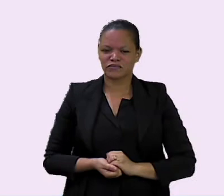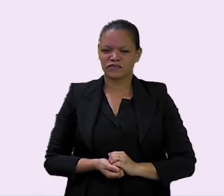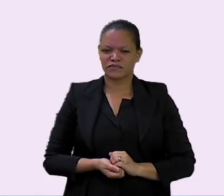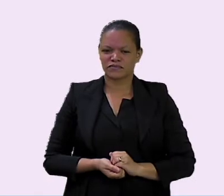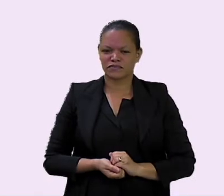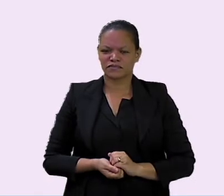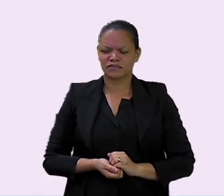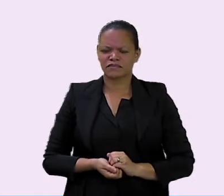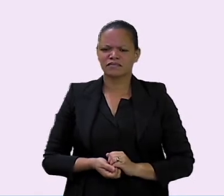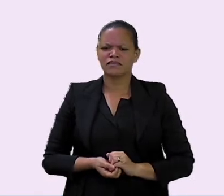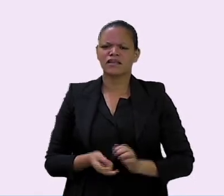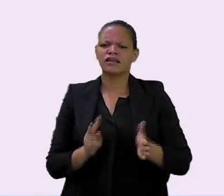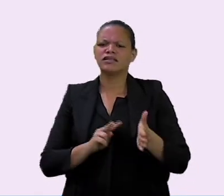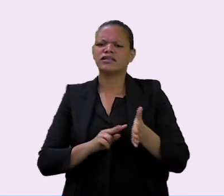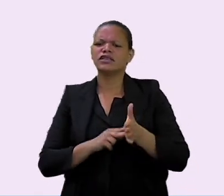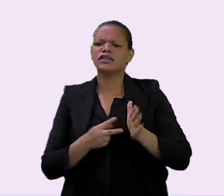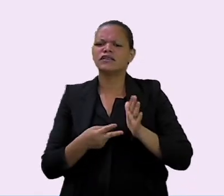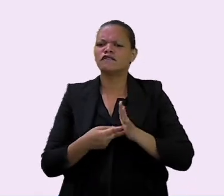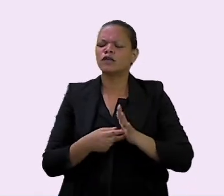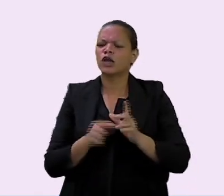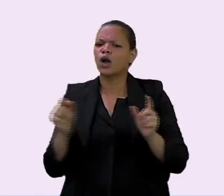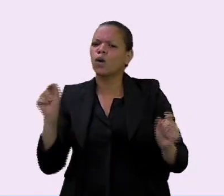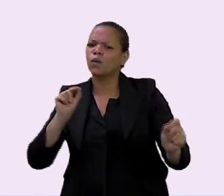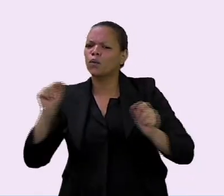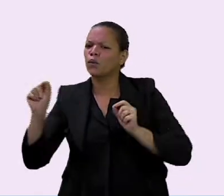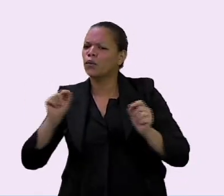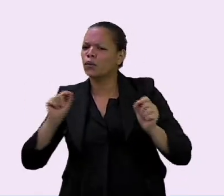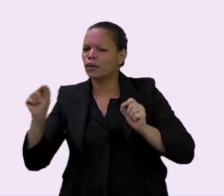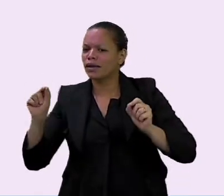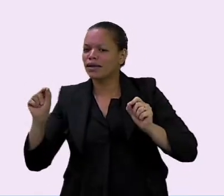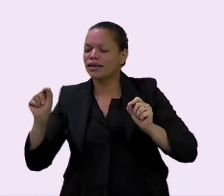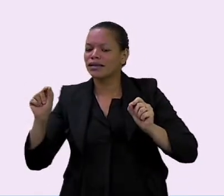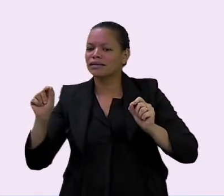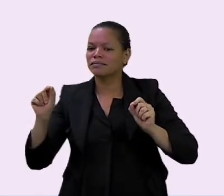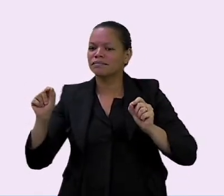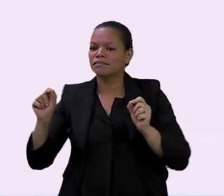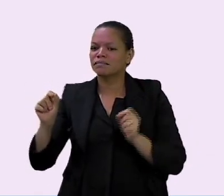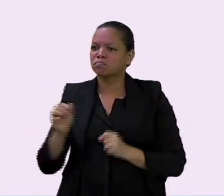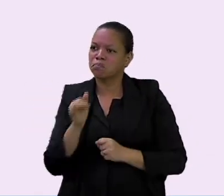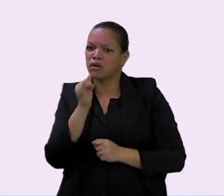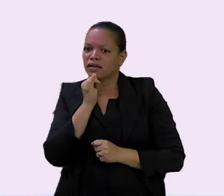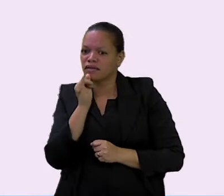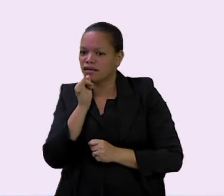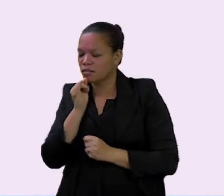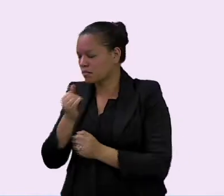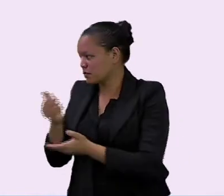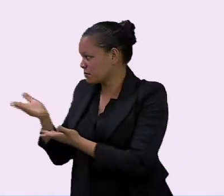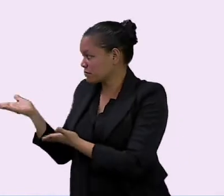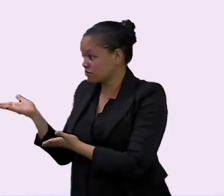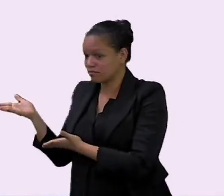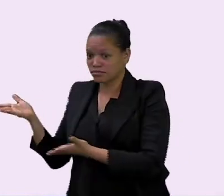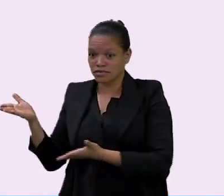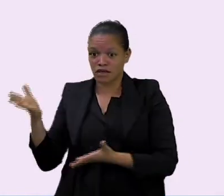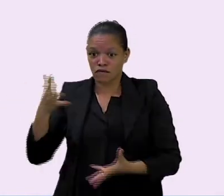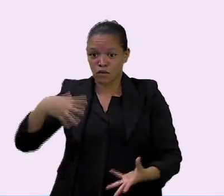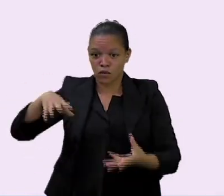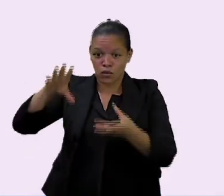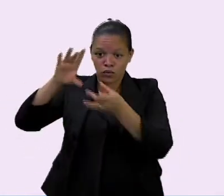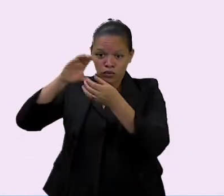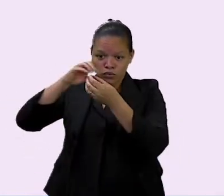Ou seja, se eu juntar novamente aqui aquelas 4 partes da maçã, ou seja,